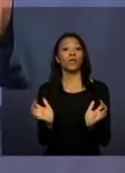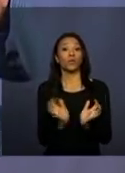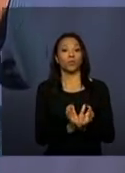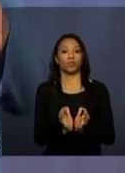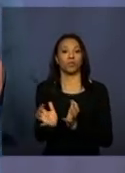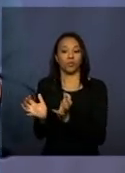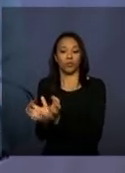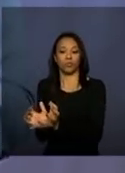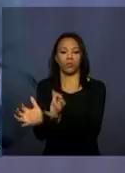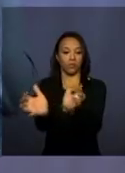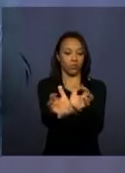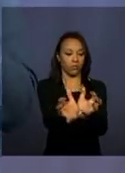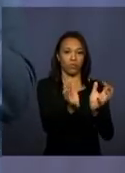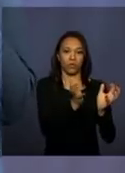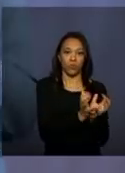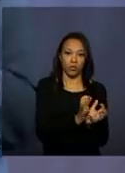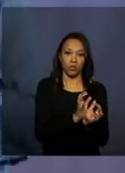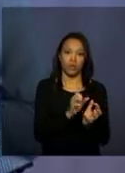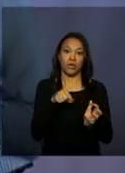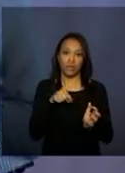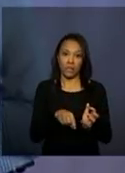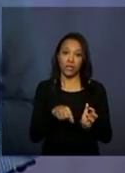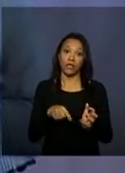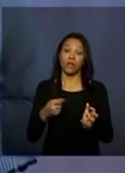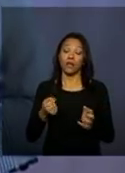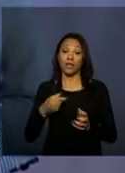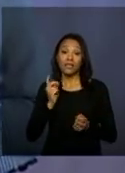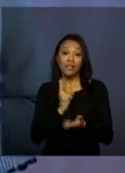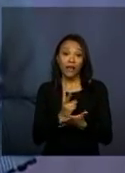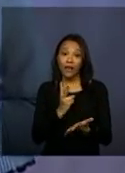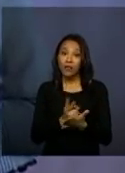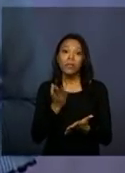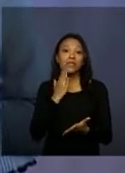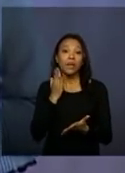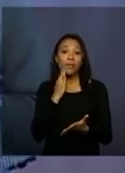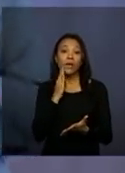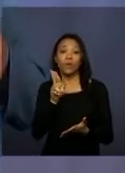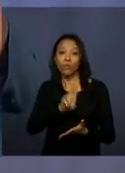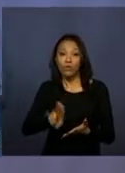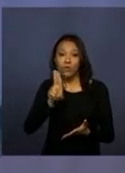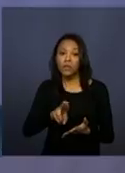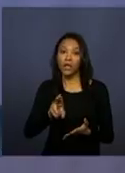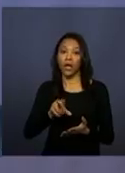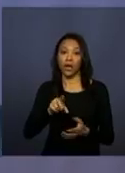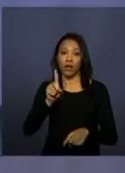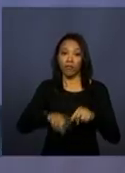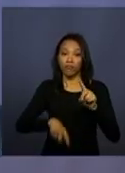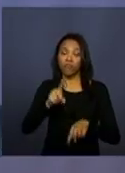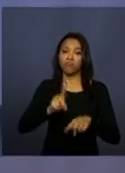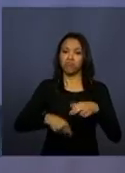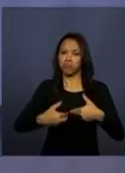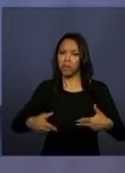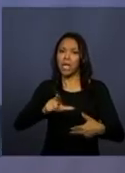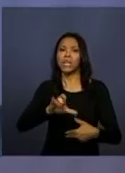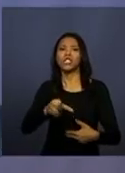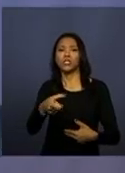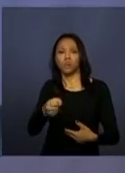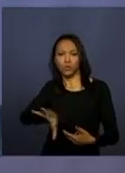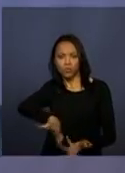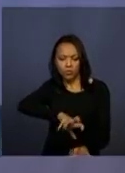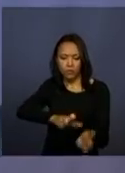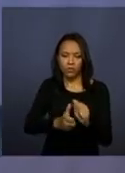capacidade de processar todos os resíduos. Segundo, porque